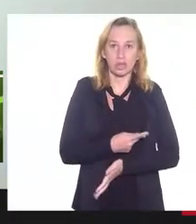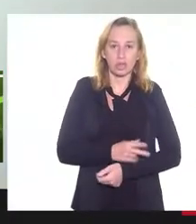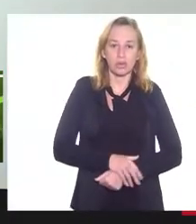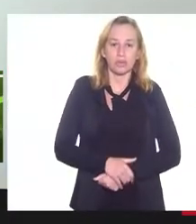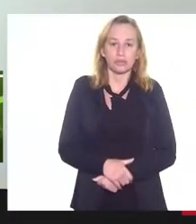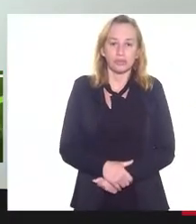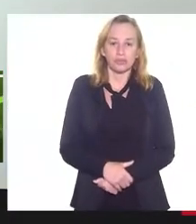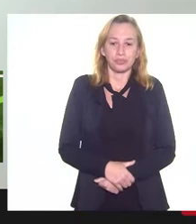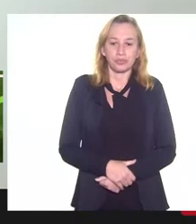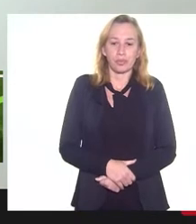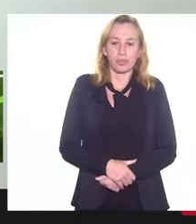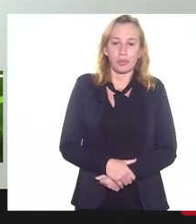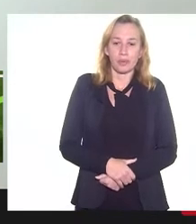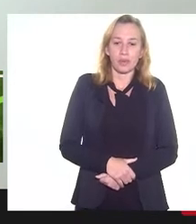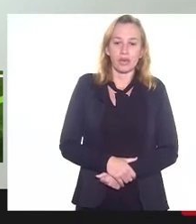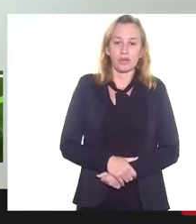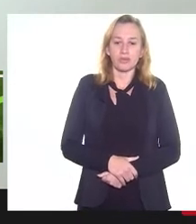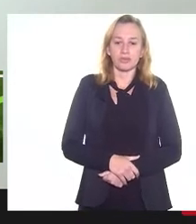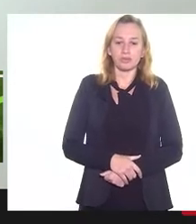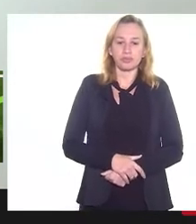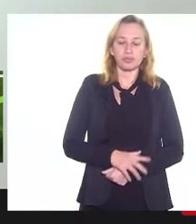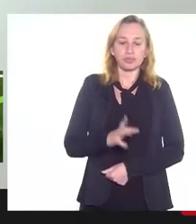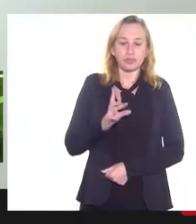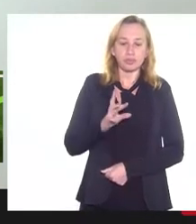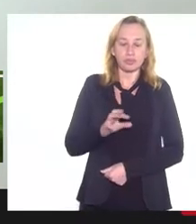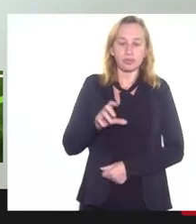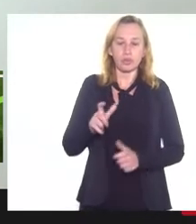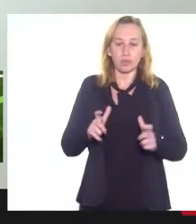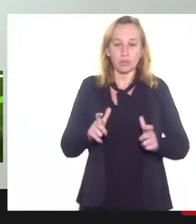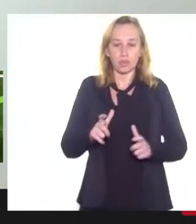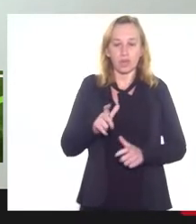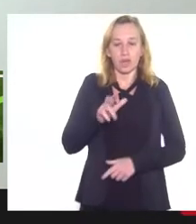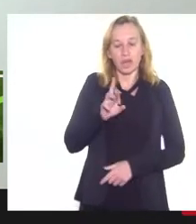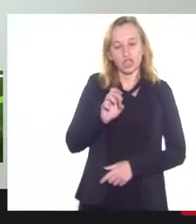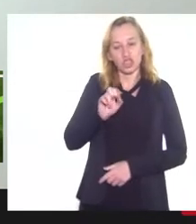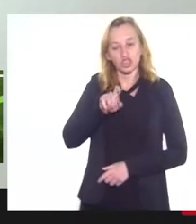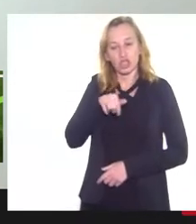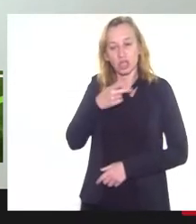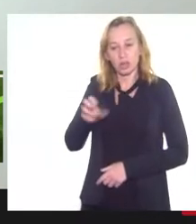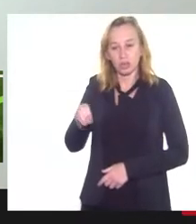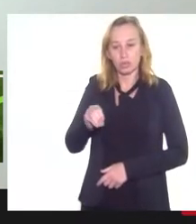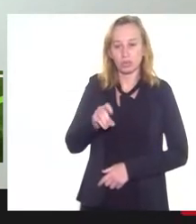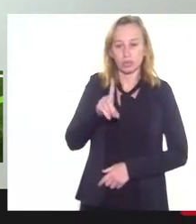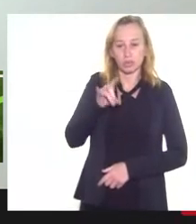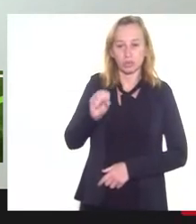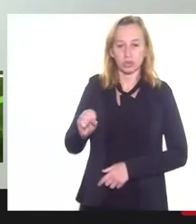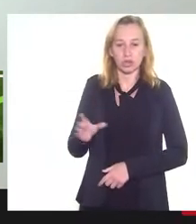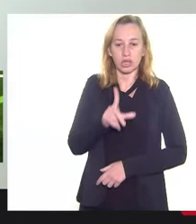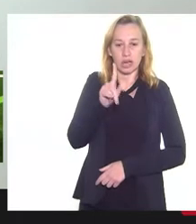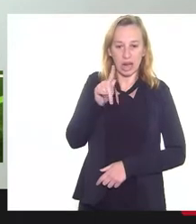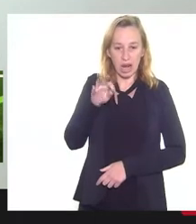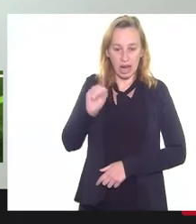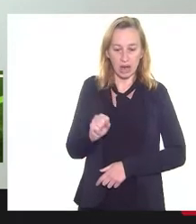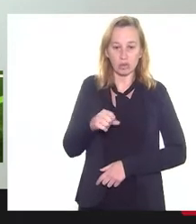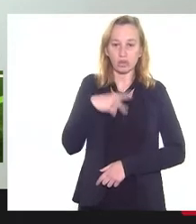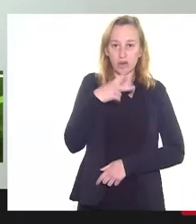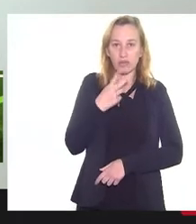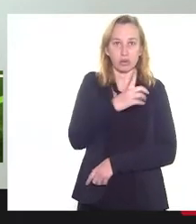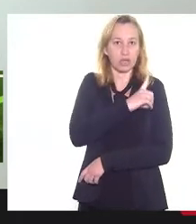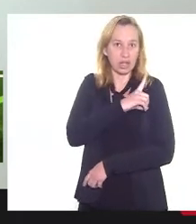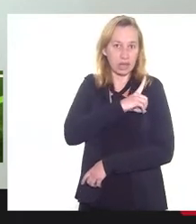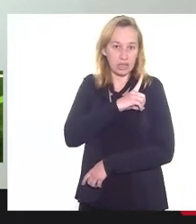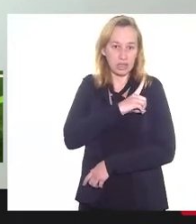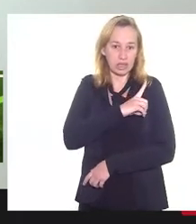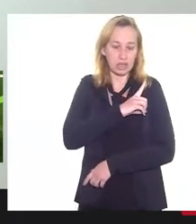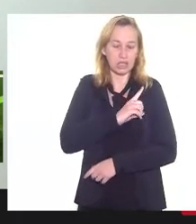na região dos Lagos, né? E quando ela trouxe aí a questão das delegacias, a gente sabe